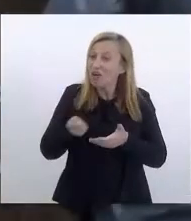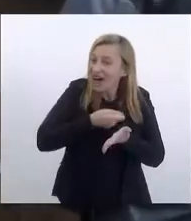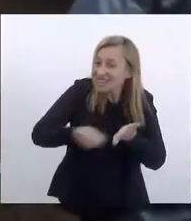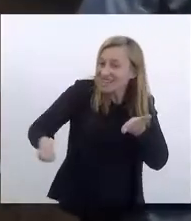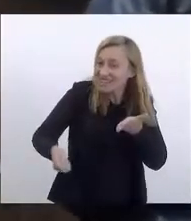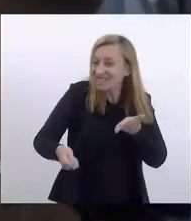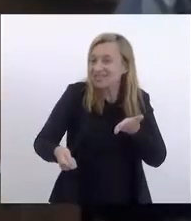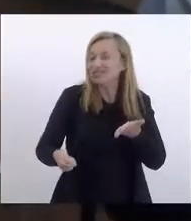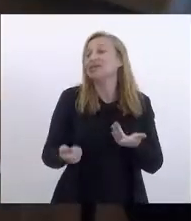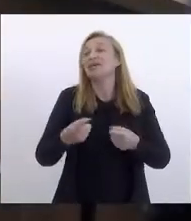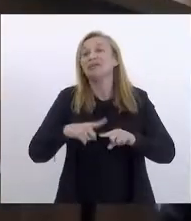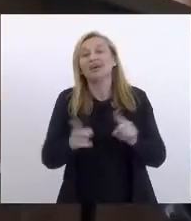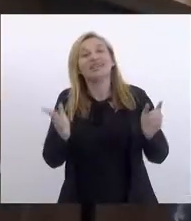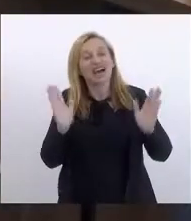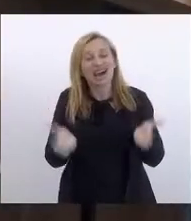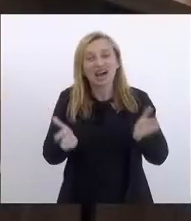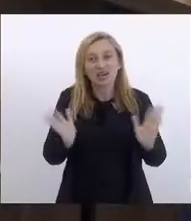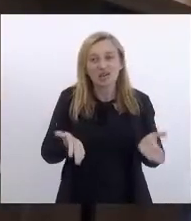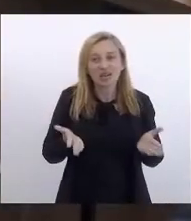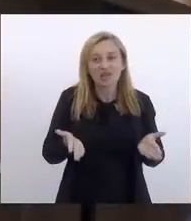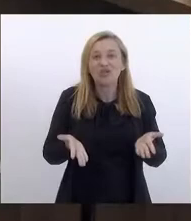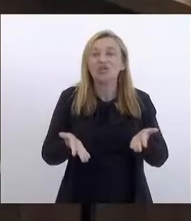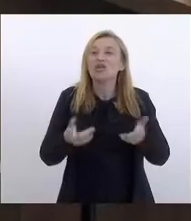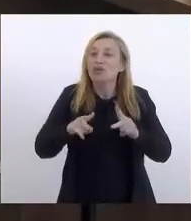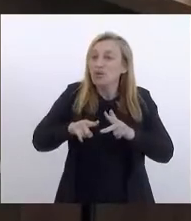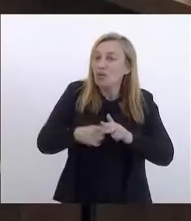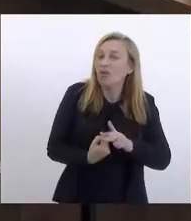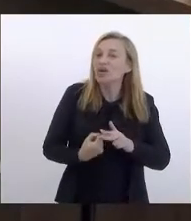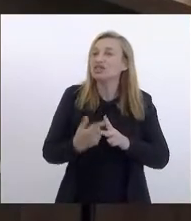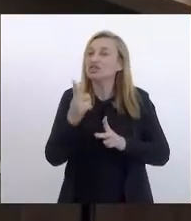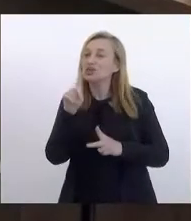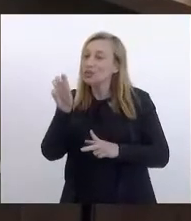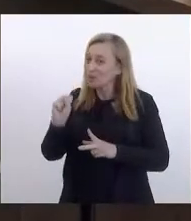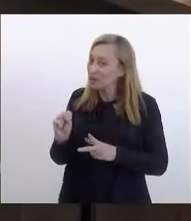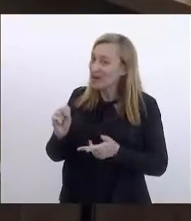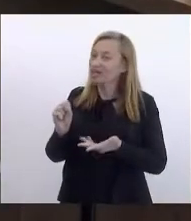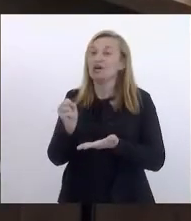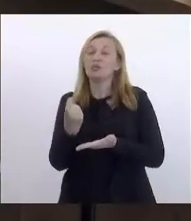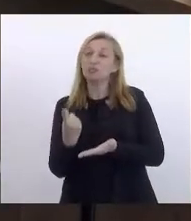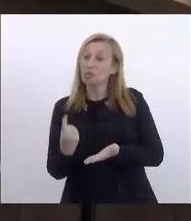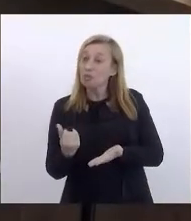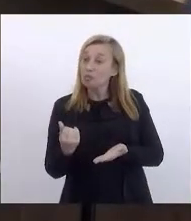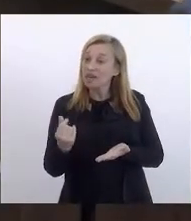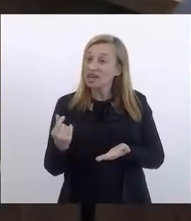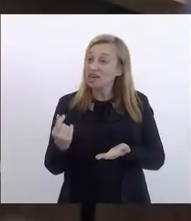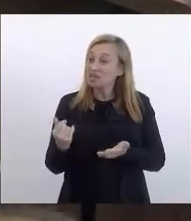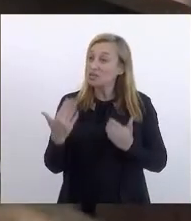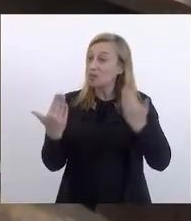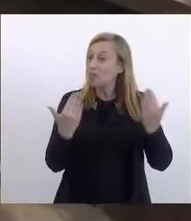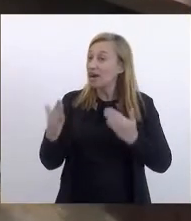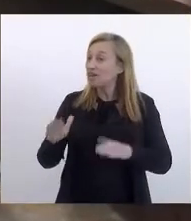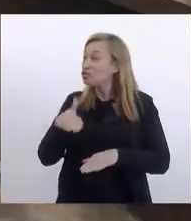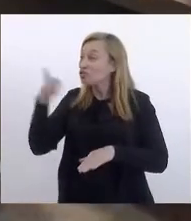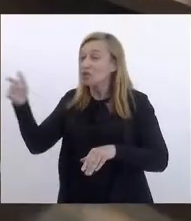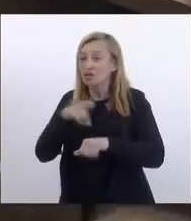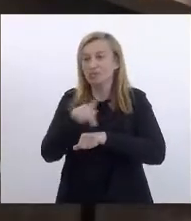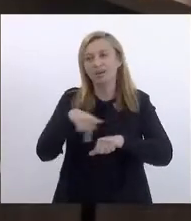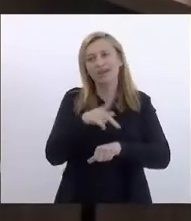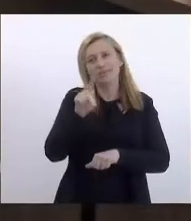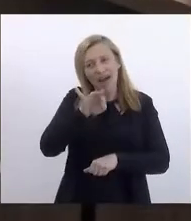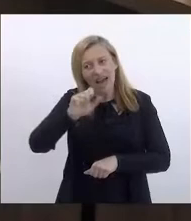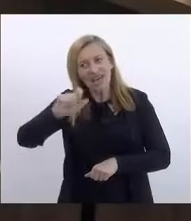assino agora corrigir o gás por preços internacionais de barril de petróleo